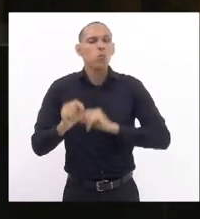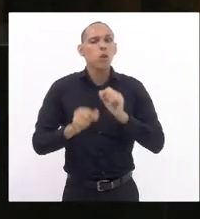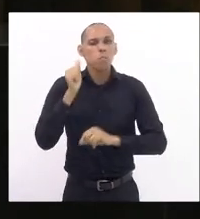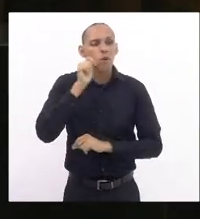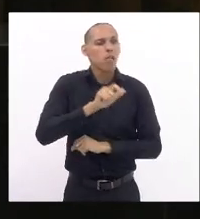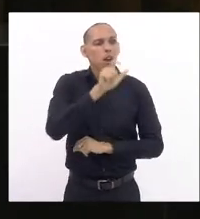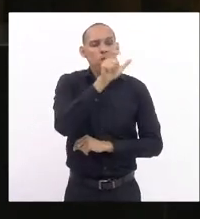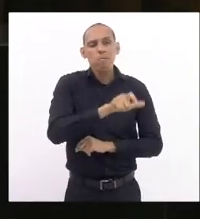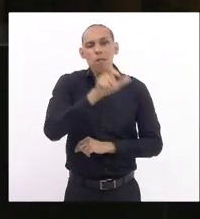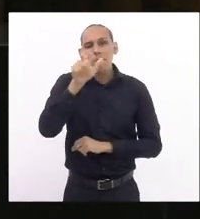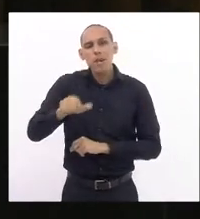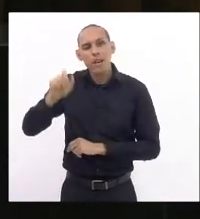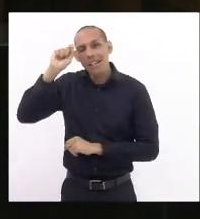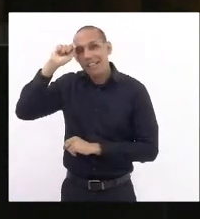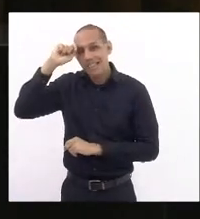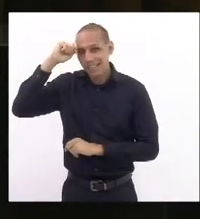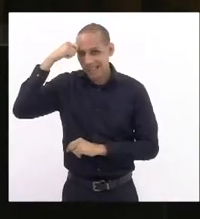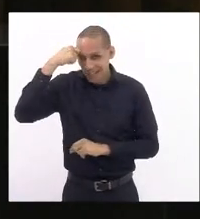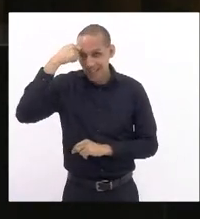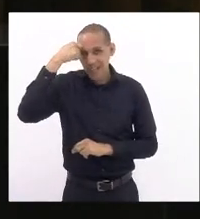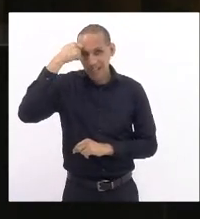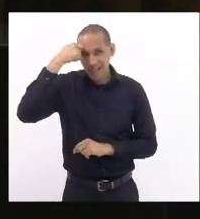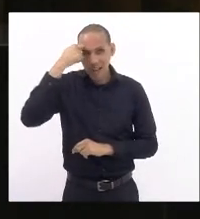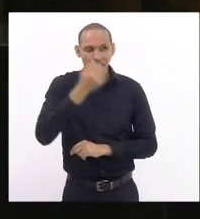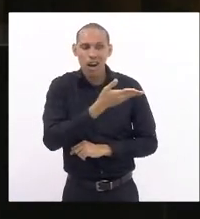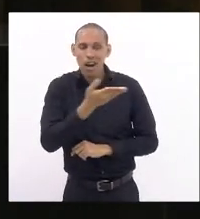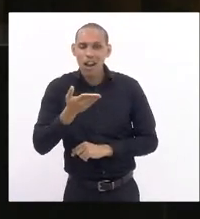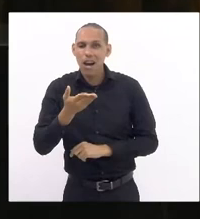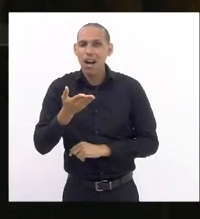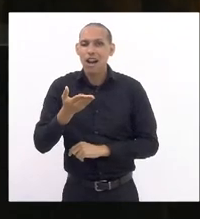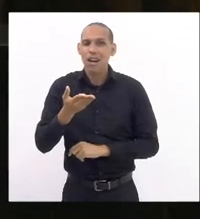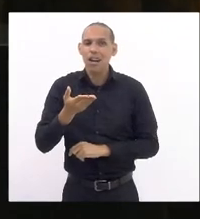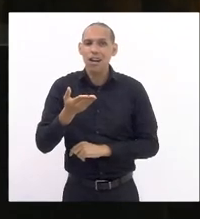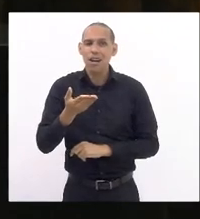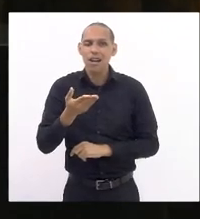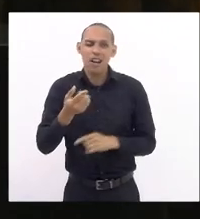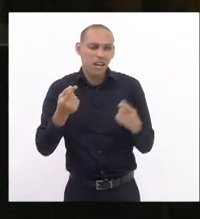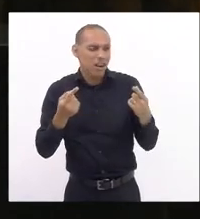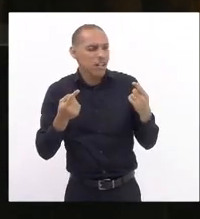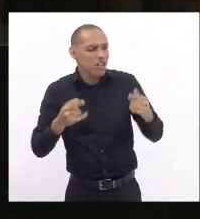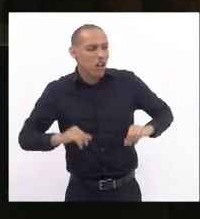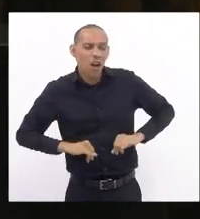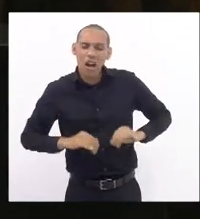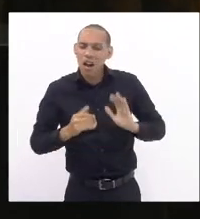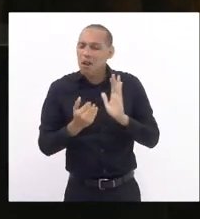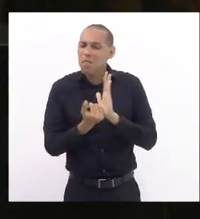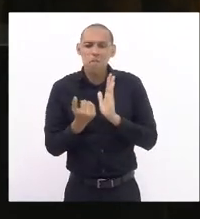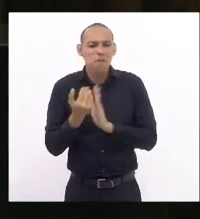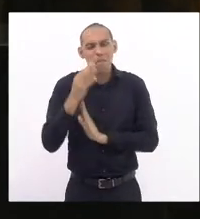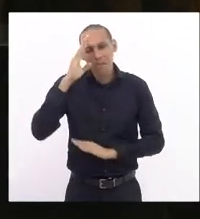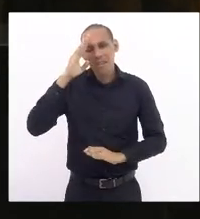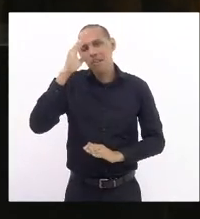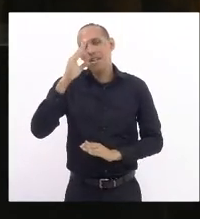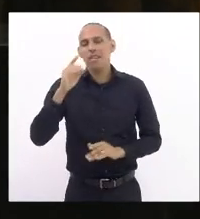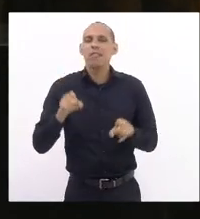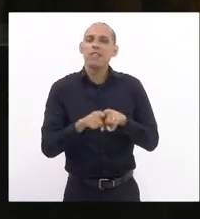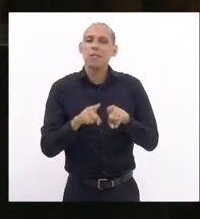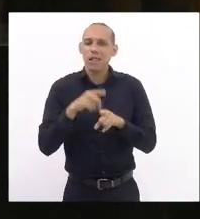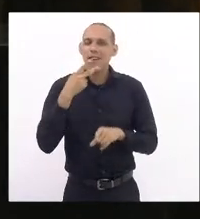às mulheres negras, que são as principais atingidas, né? E quando a gente fala, inclusive,